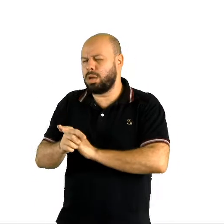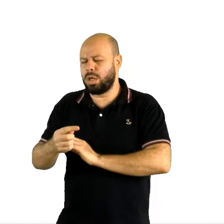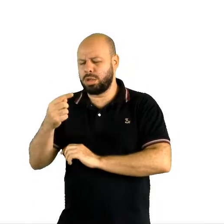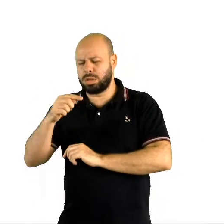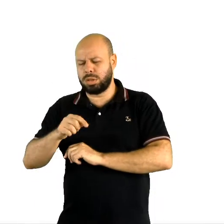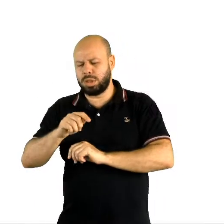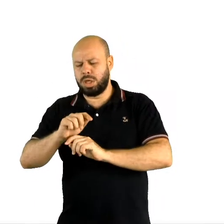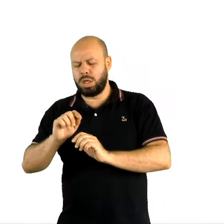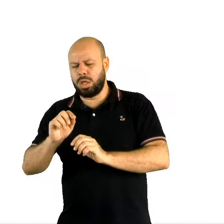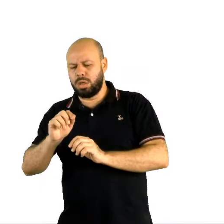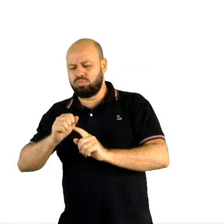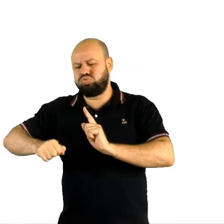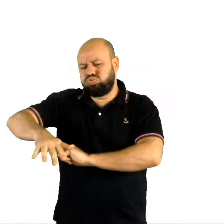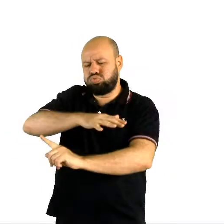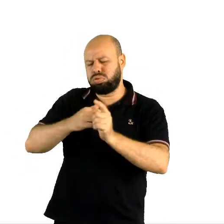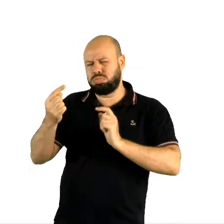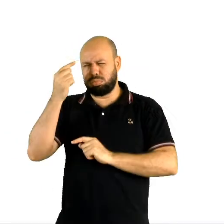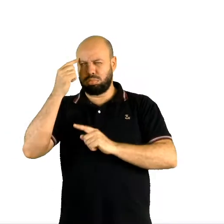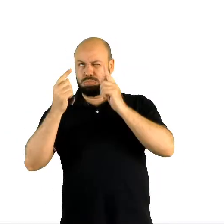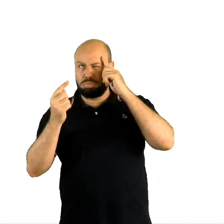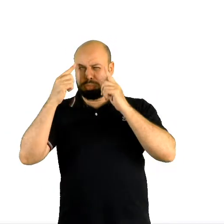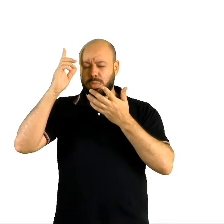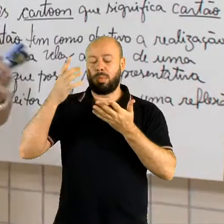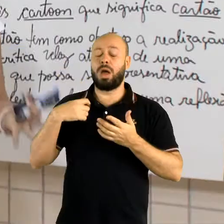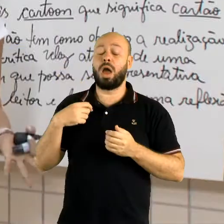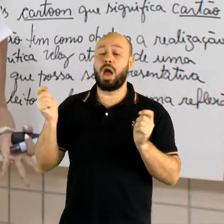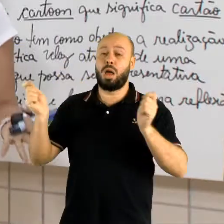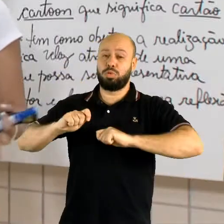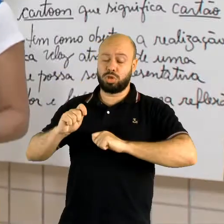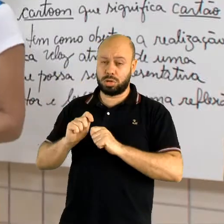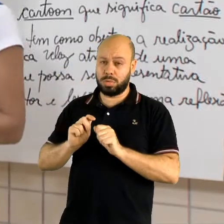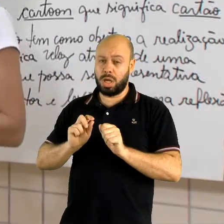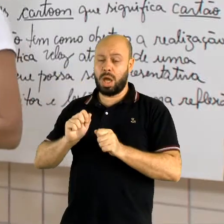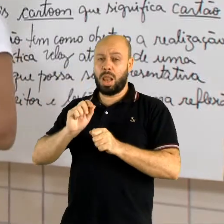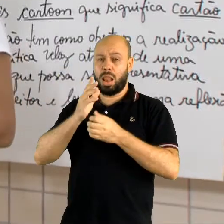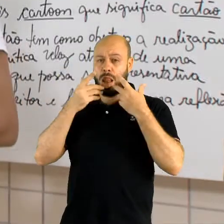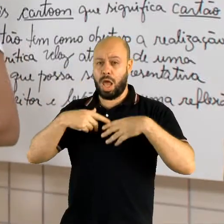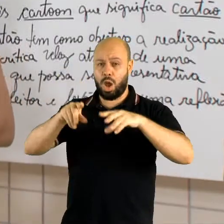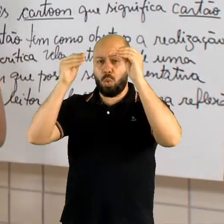charge, o cartoon pode combinar linguagem verbal e não verbal.